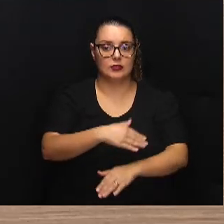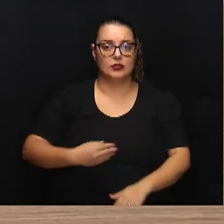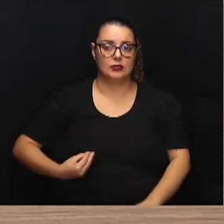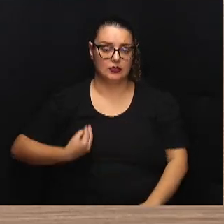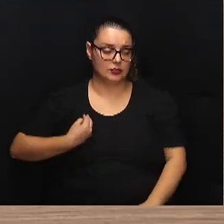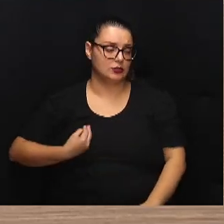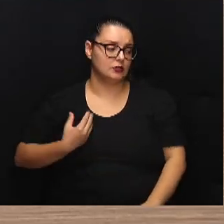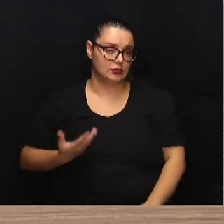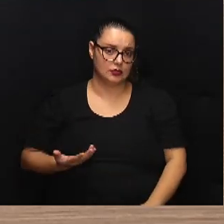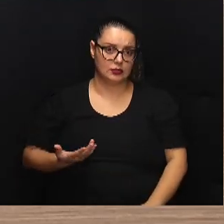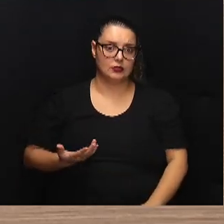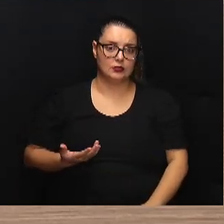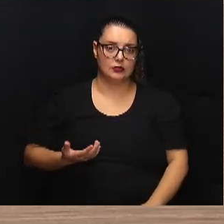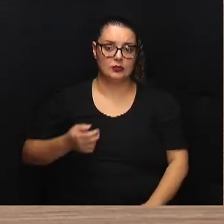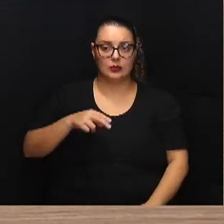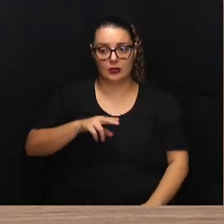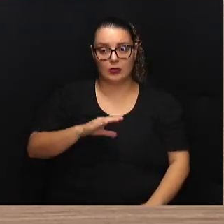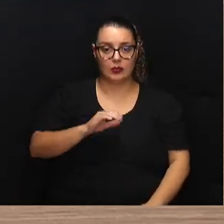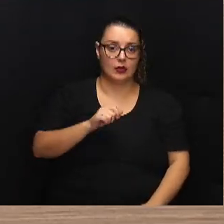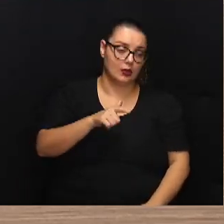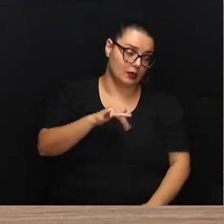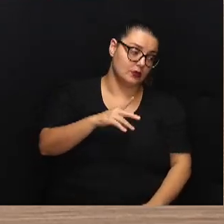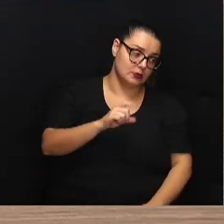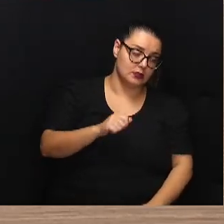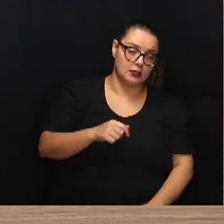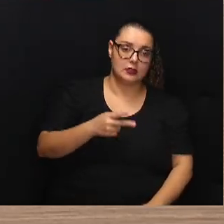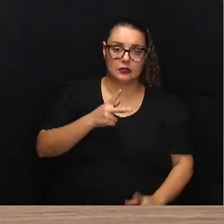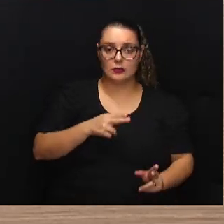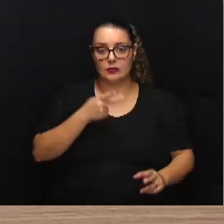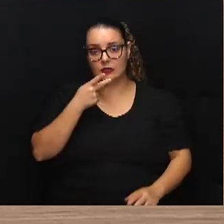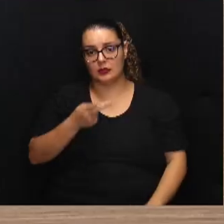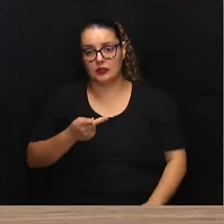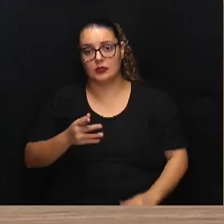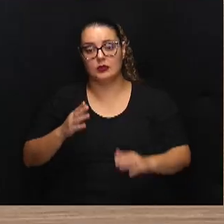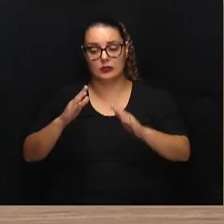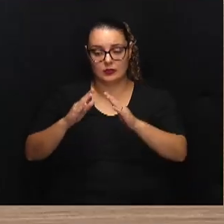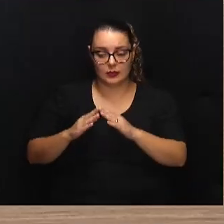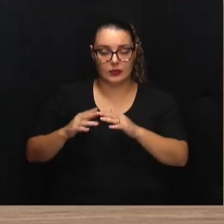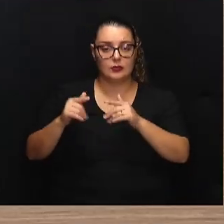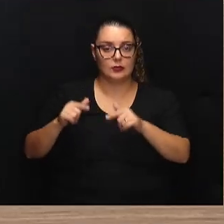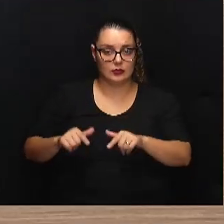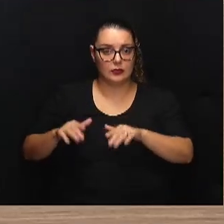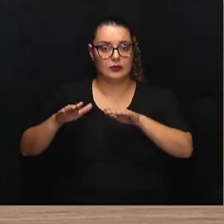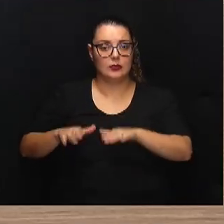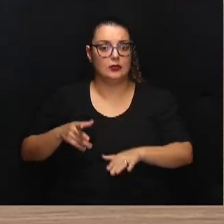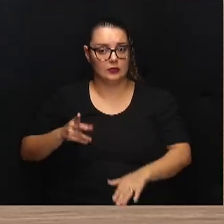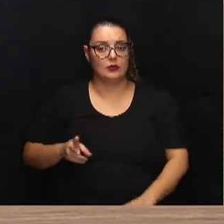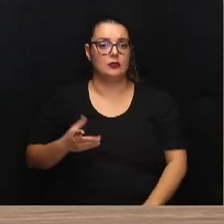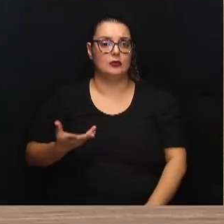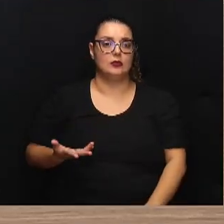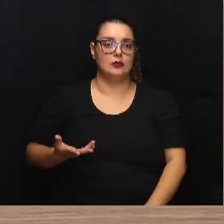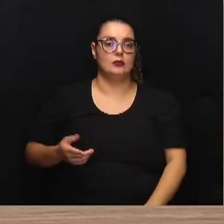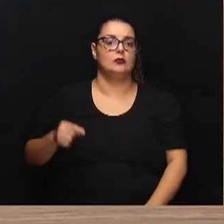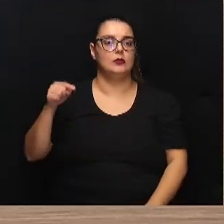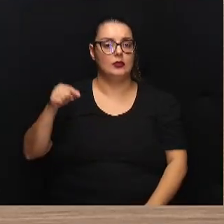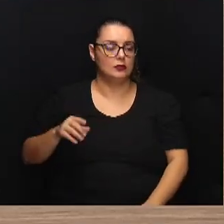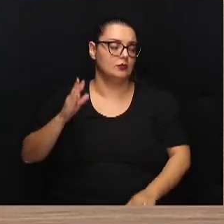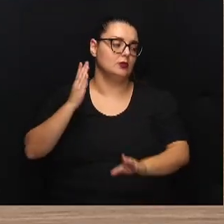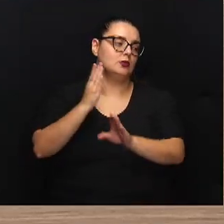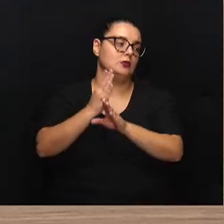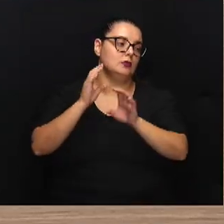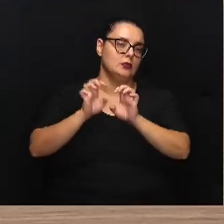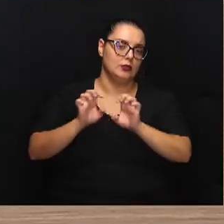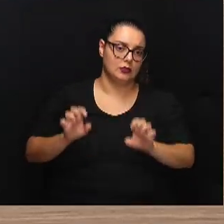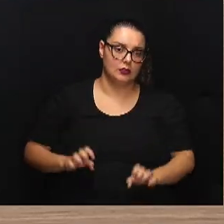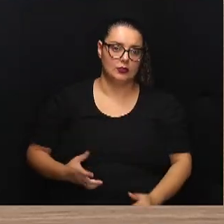rua ou calçada, como ele fala, e a partir de uma casa, de um abrigo que é permanente, ele possa ali encontrar uma